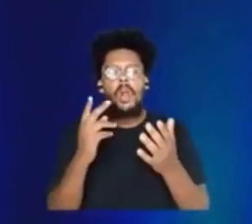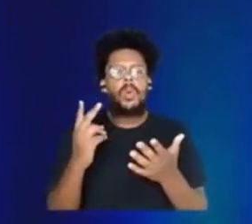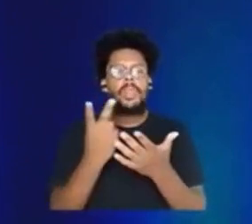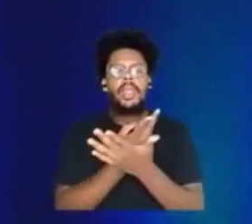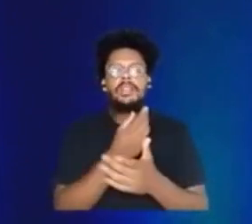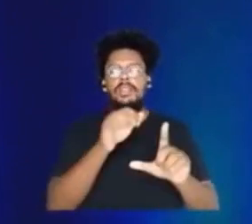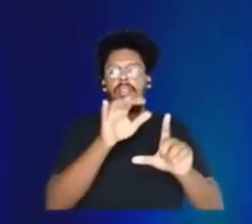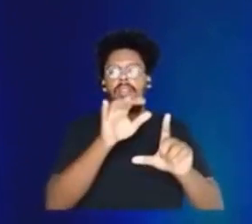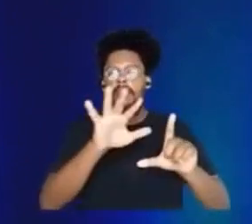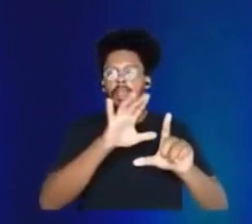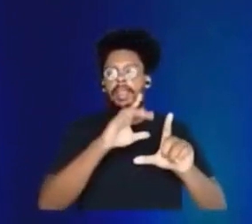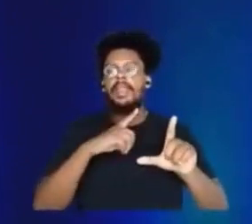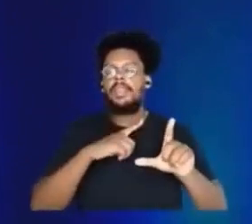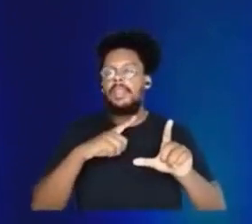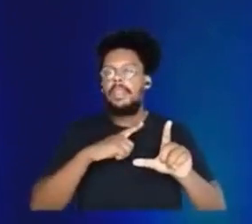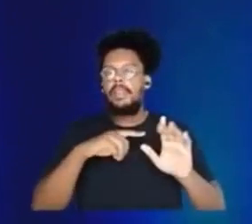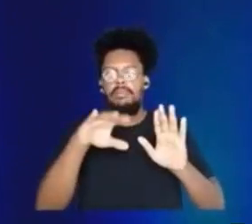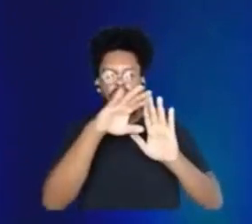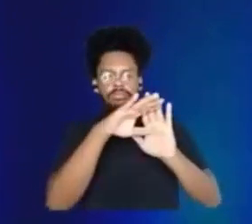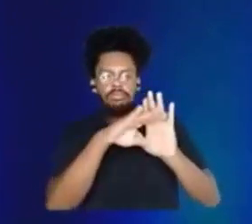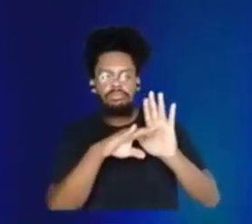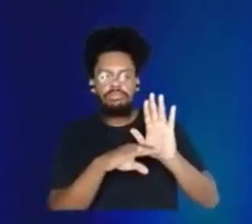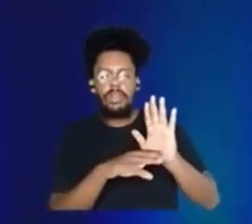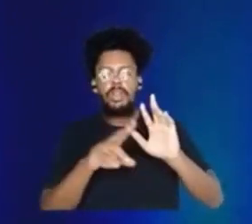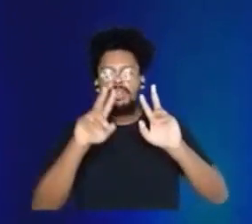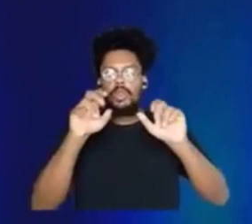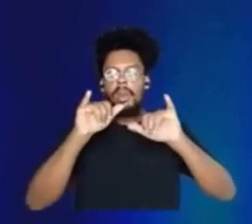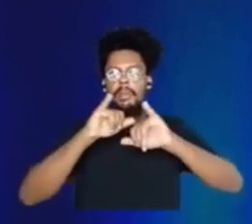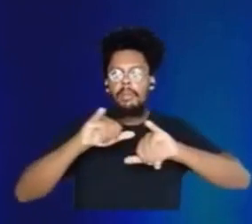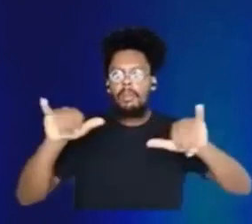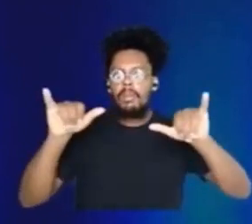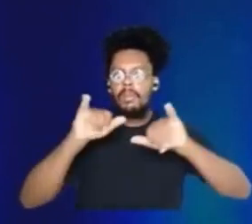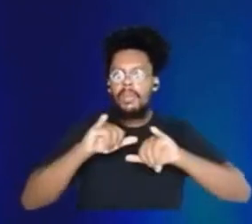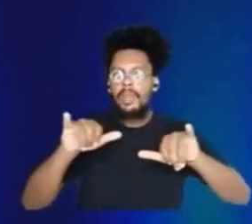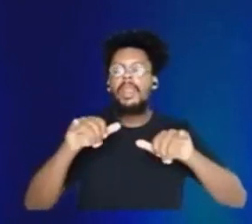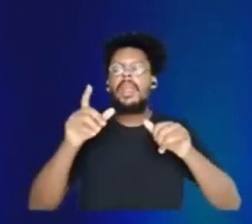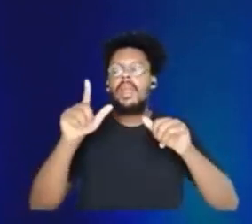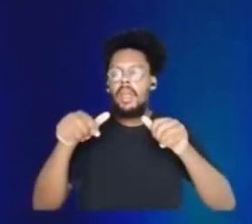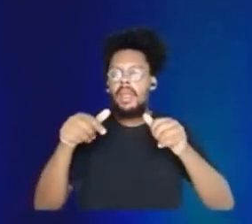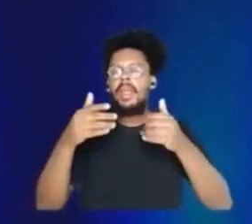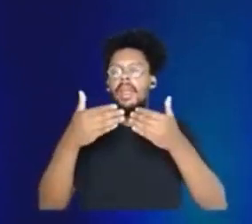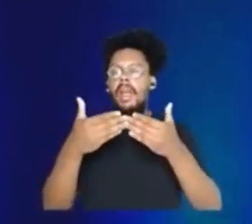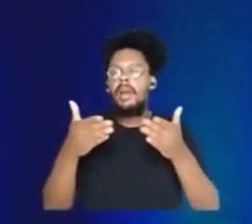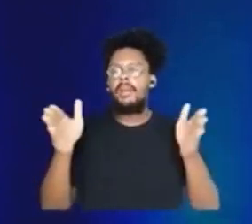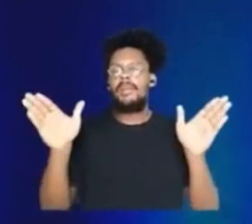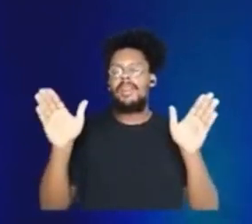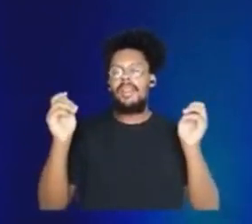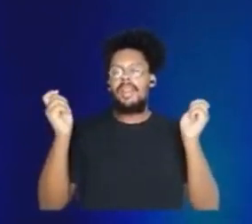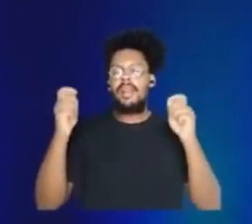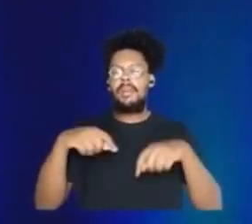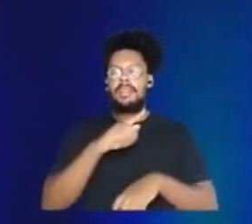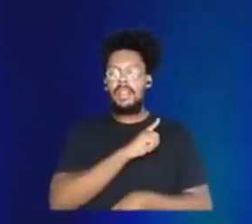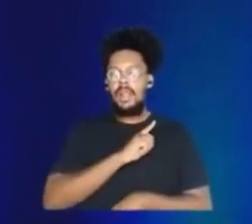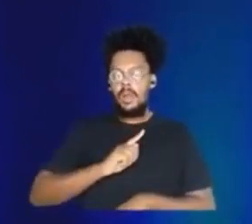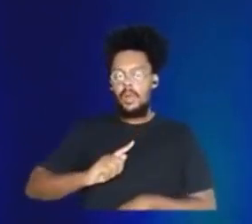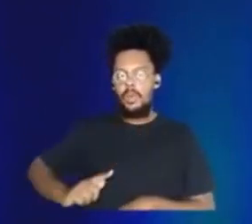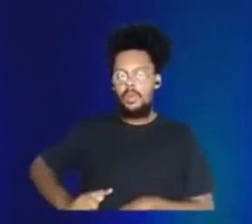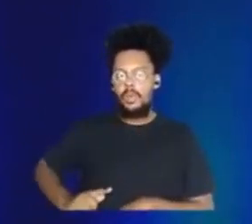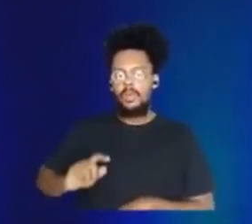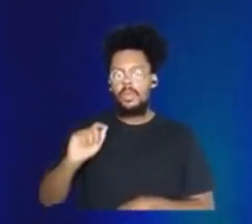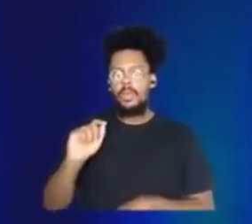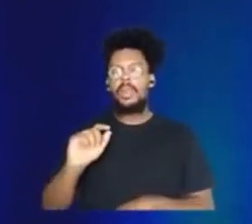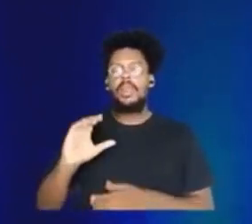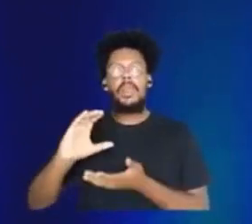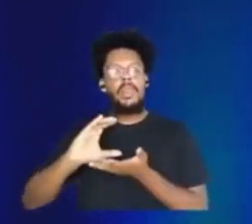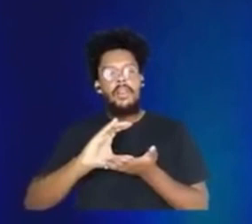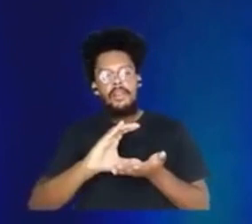de uma instrução normativa sobre publicidade que amplia a capacidade do governo em investir no digital, e aí a gente tem que reconhecer